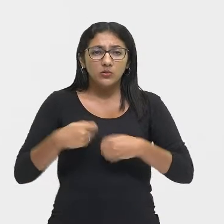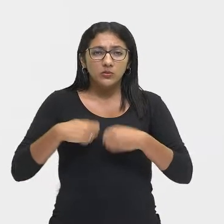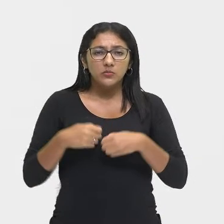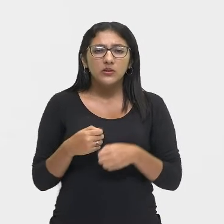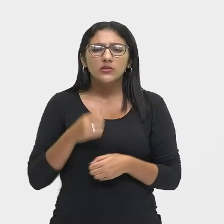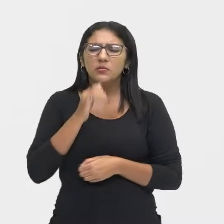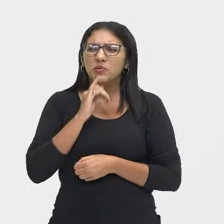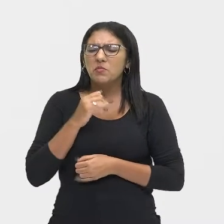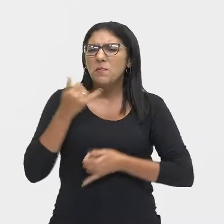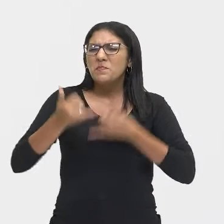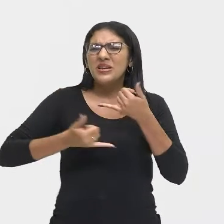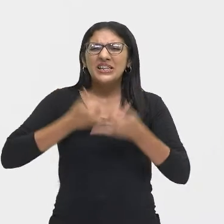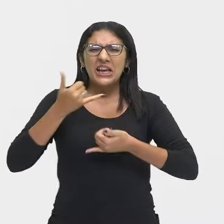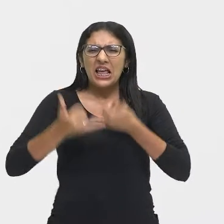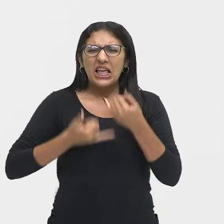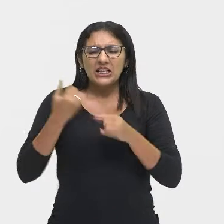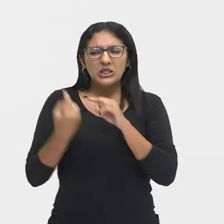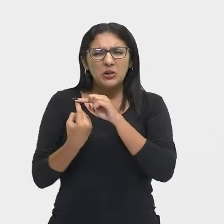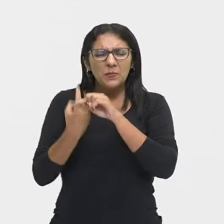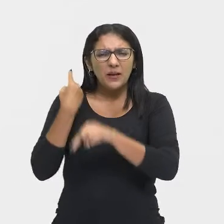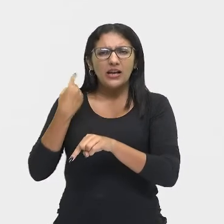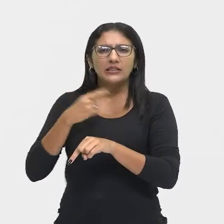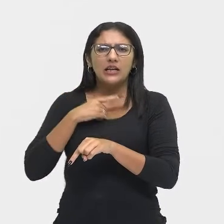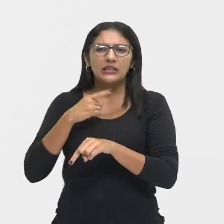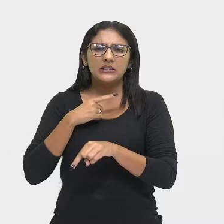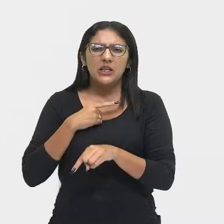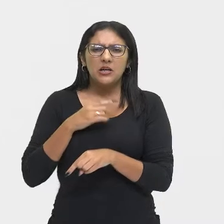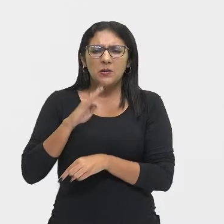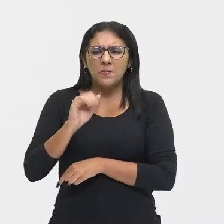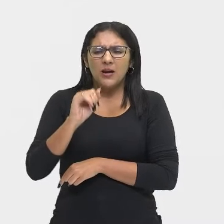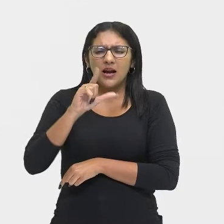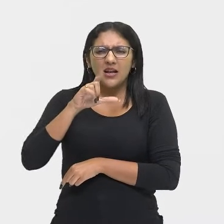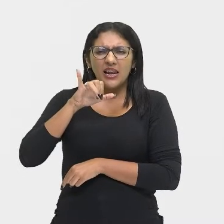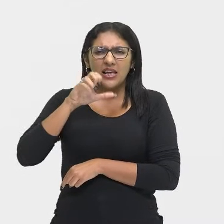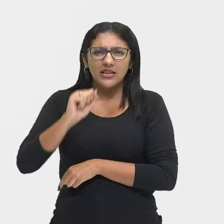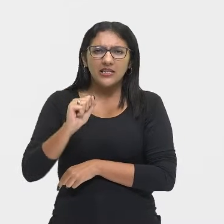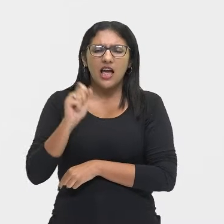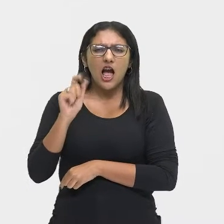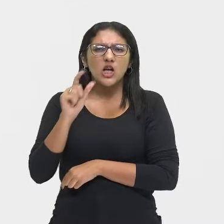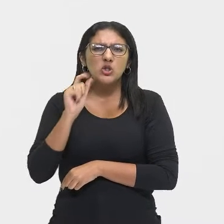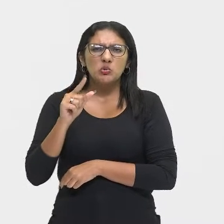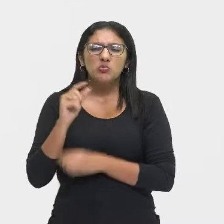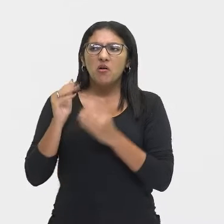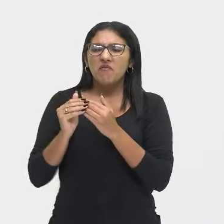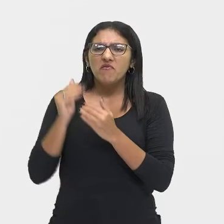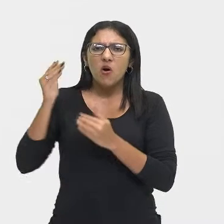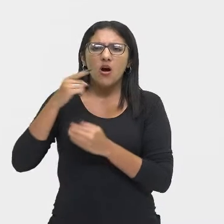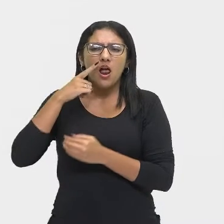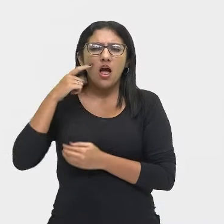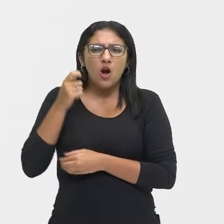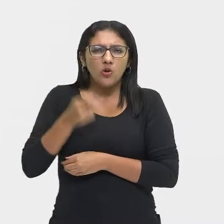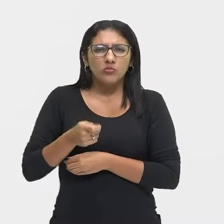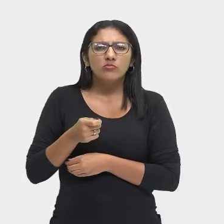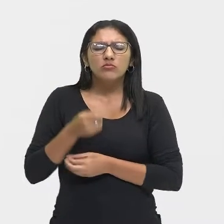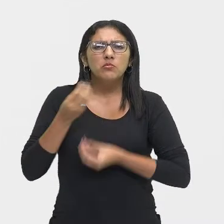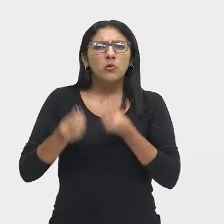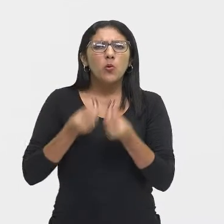jogo online chamado Baleia Azul. Criado na Rússia, o jogo induzia adolescentes